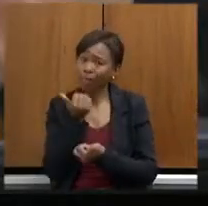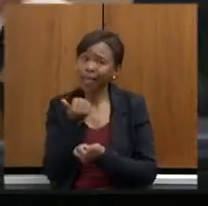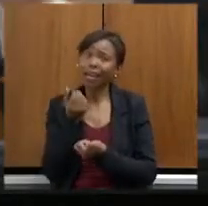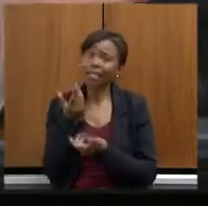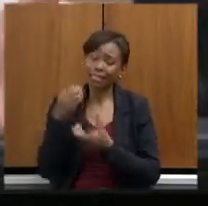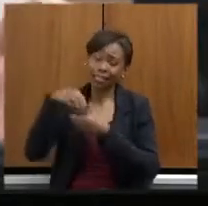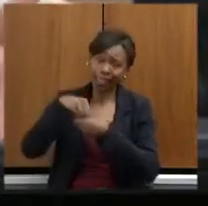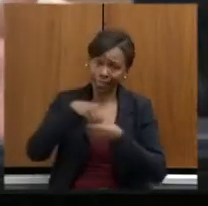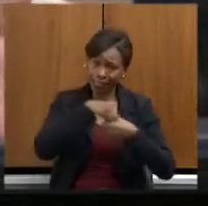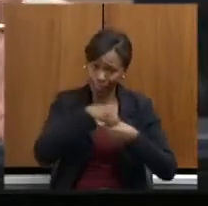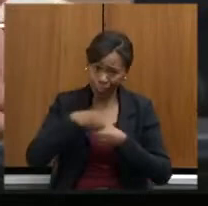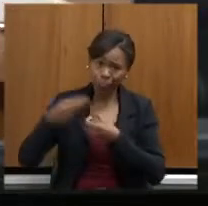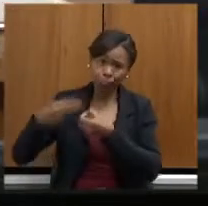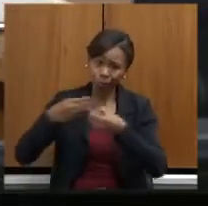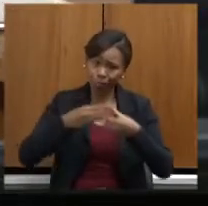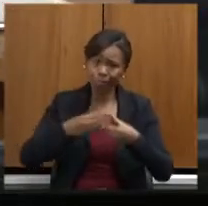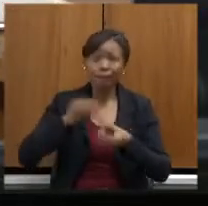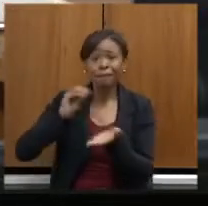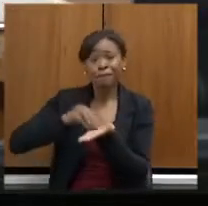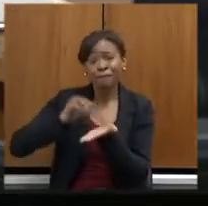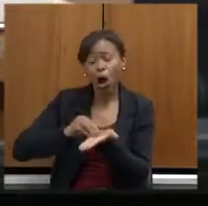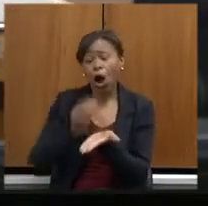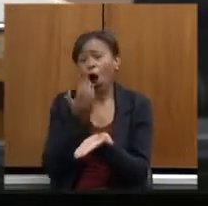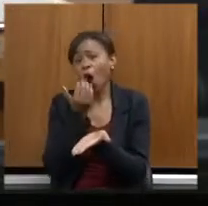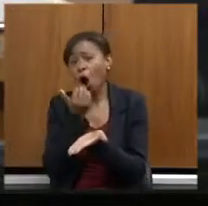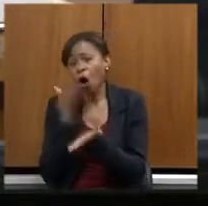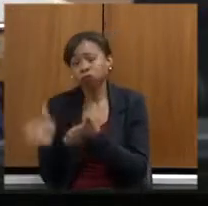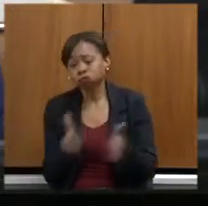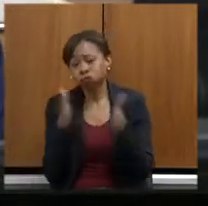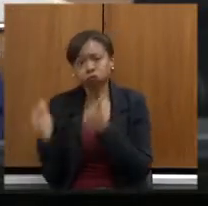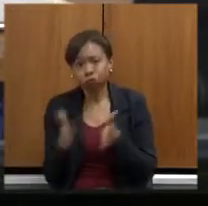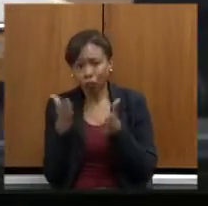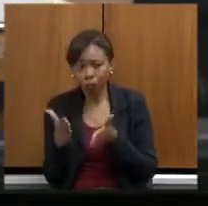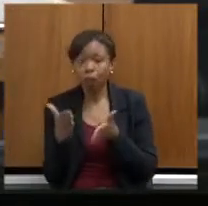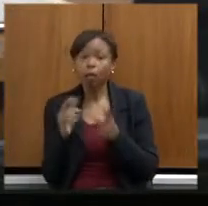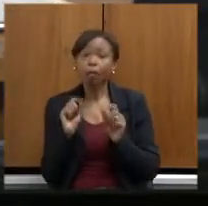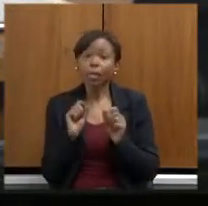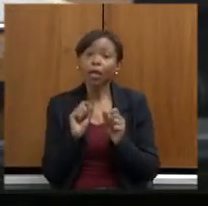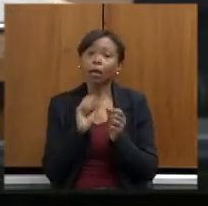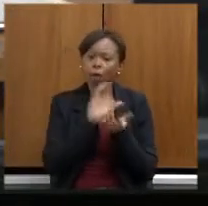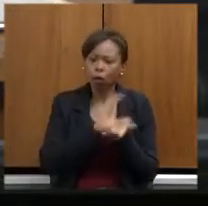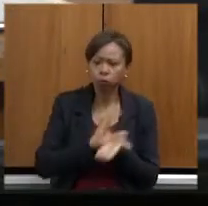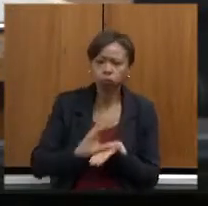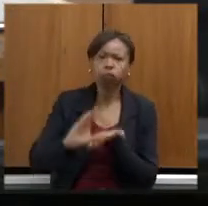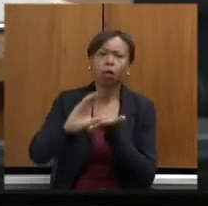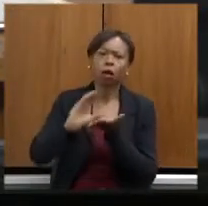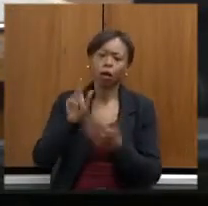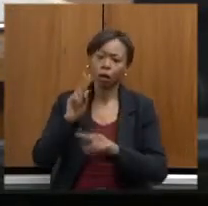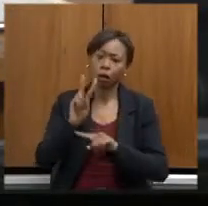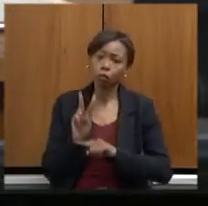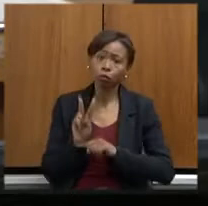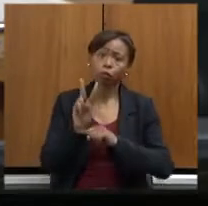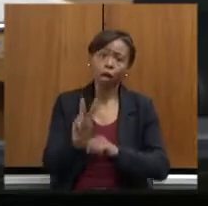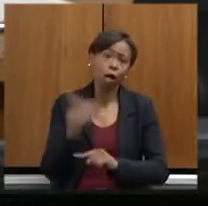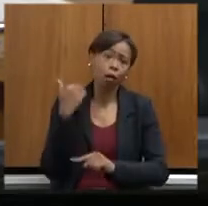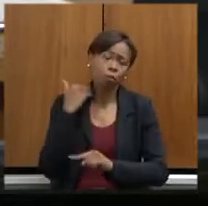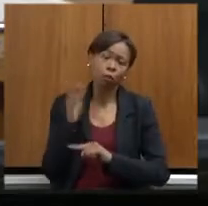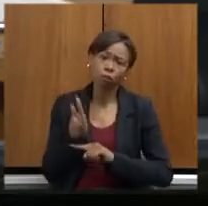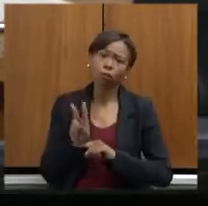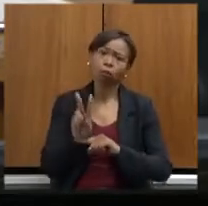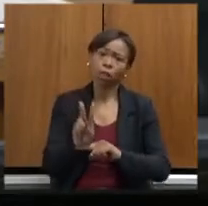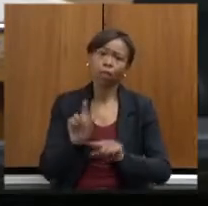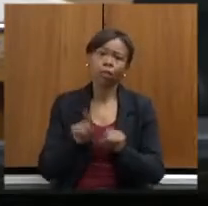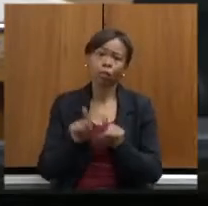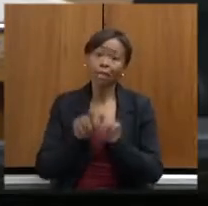falta de produção de alimento para gente incentivar isso aí tem linhas de crédito específicas para isso e você sabe